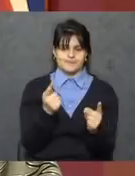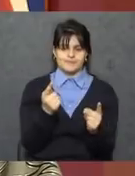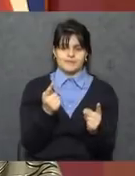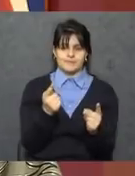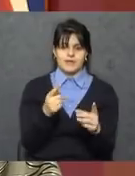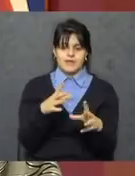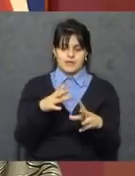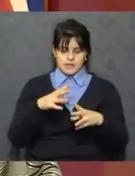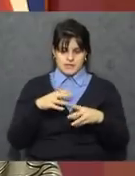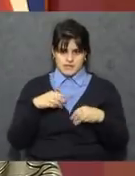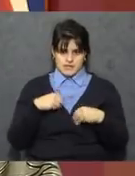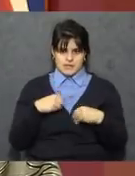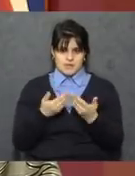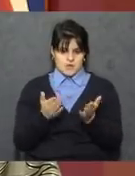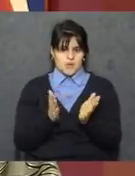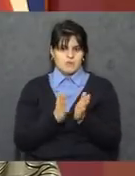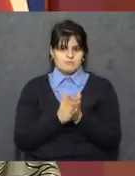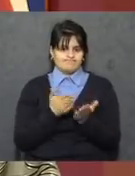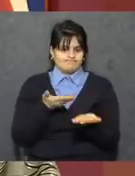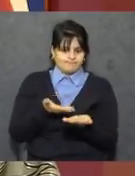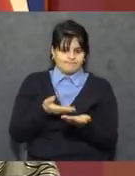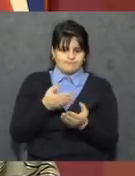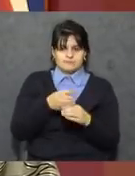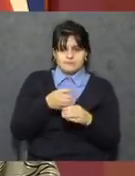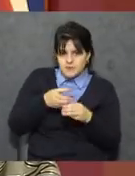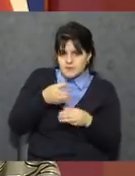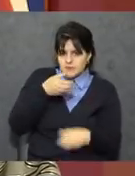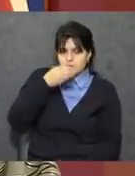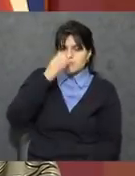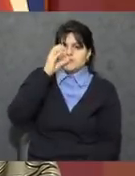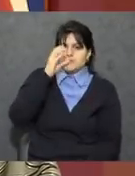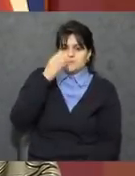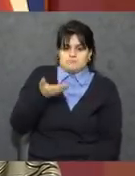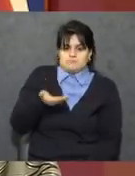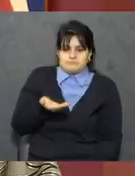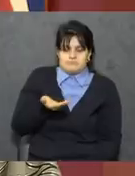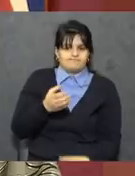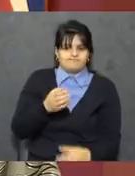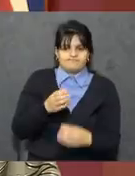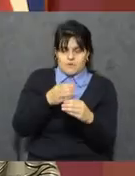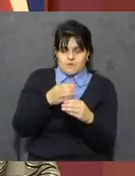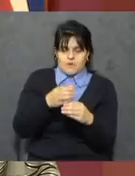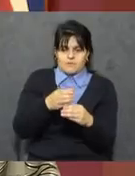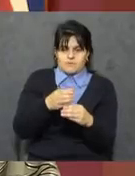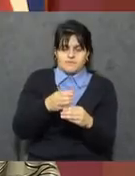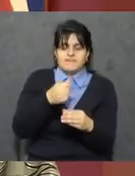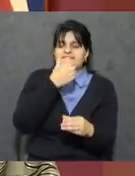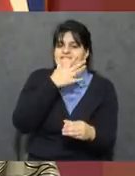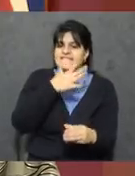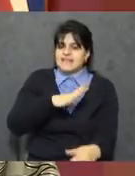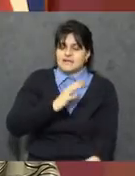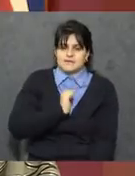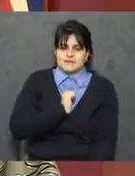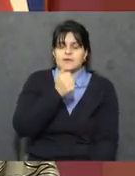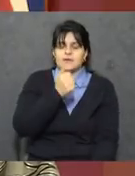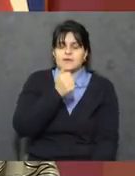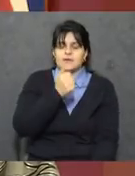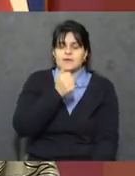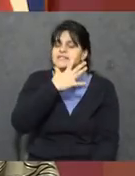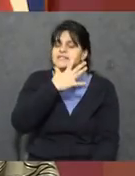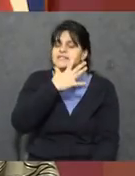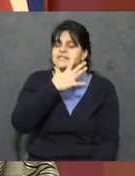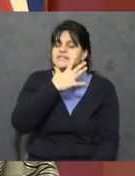Tomai todos e bebei, este é o cálice do meu sangue, o